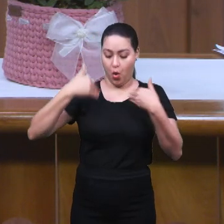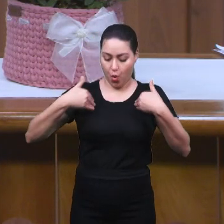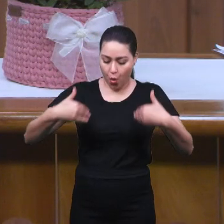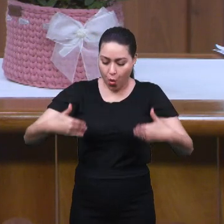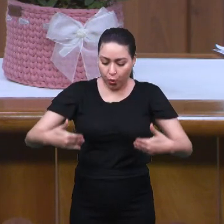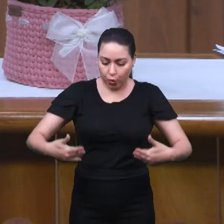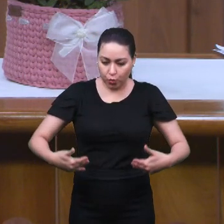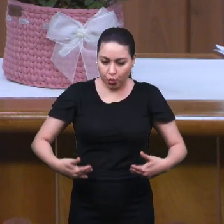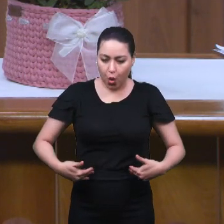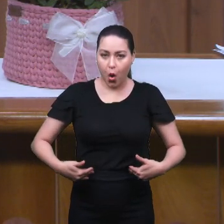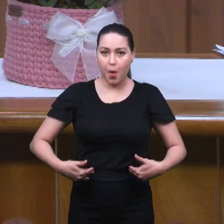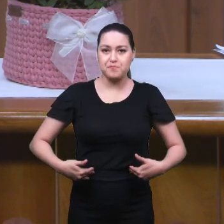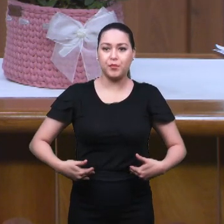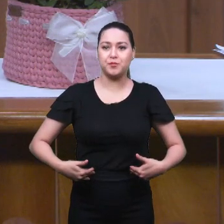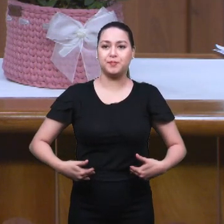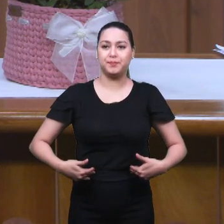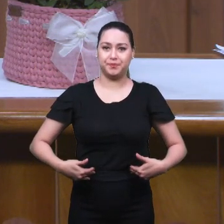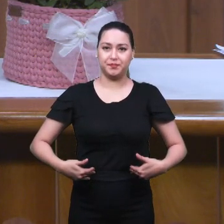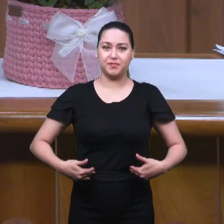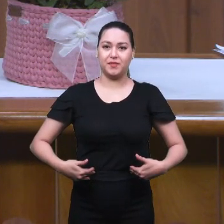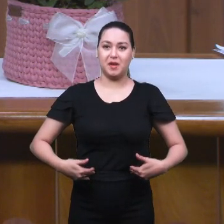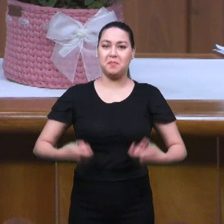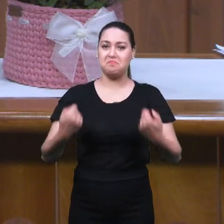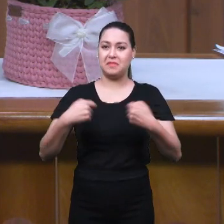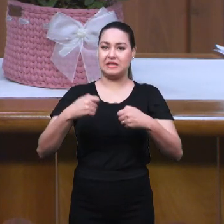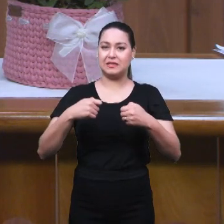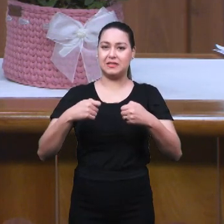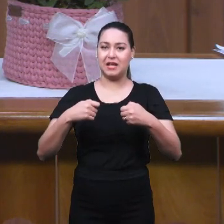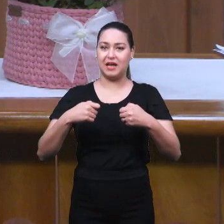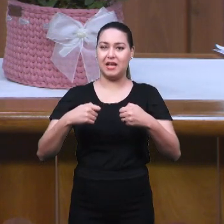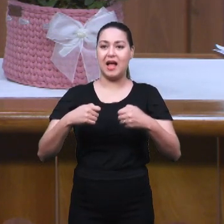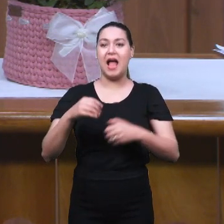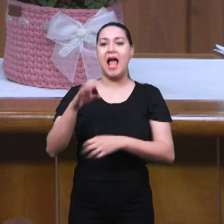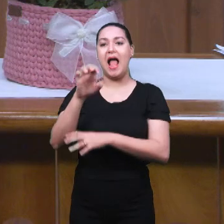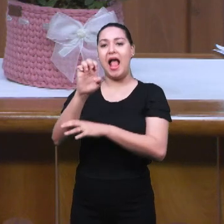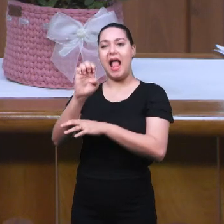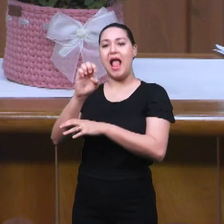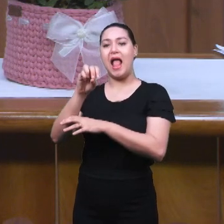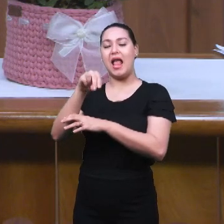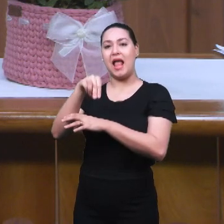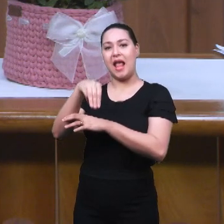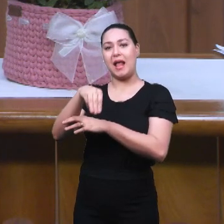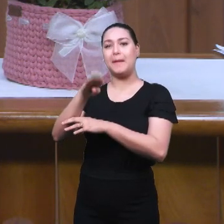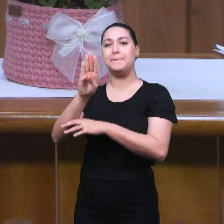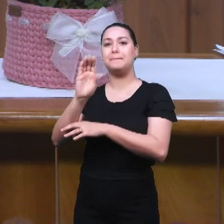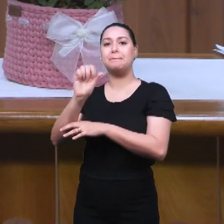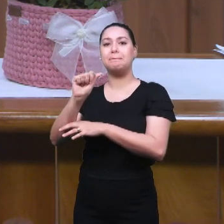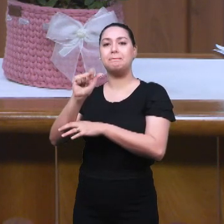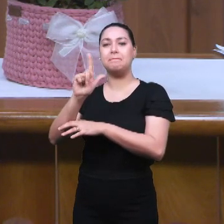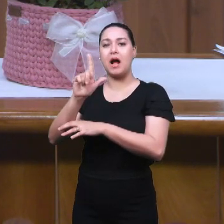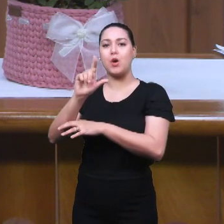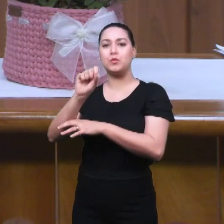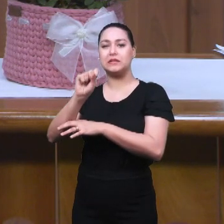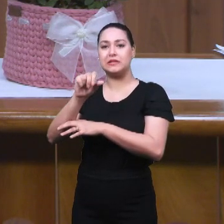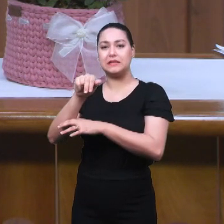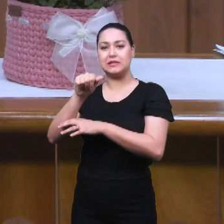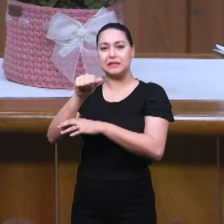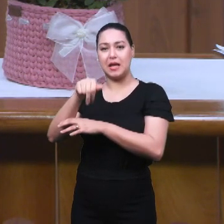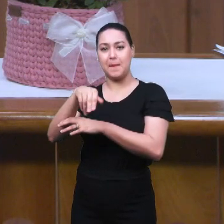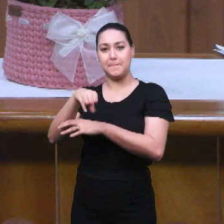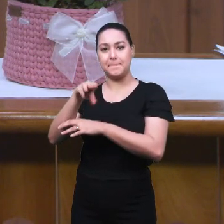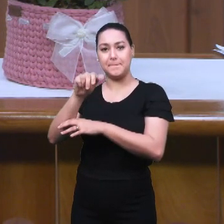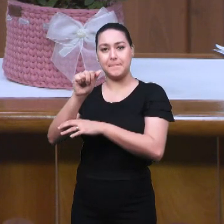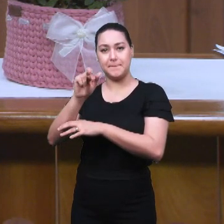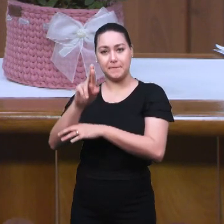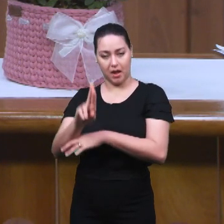trazer mau cheiro. Então, era o que se chamava embalsamamento. Então, veja aqui, unguento derramado é o